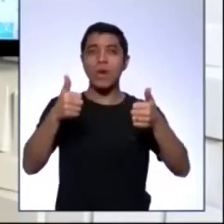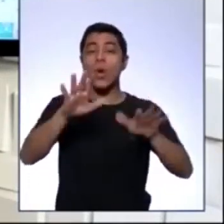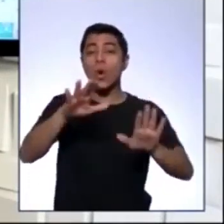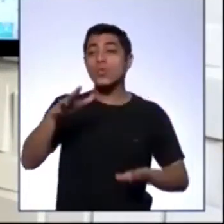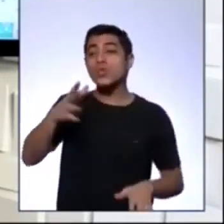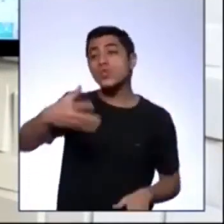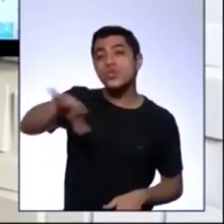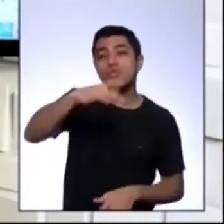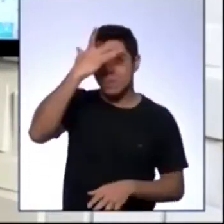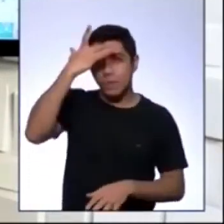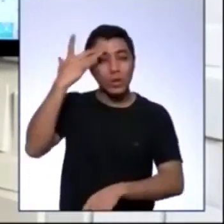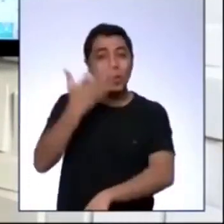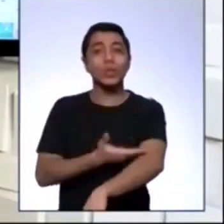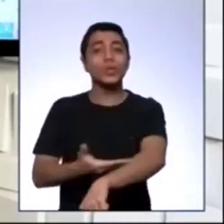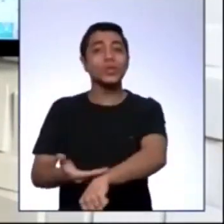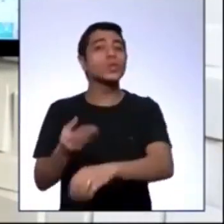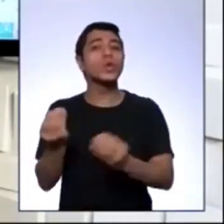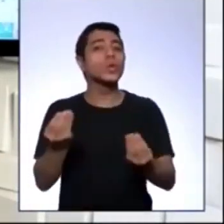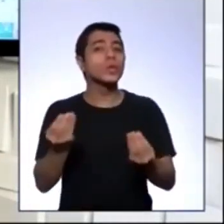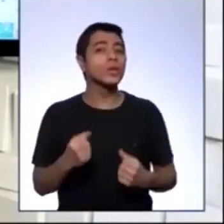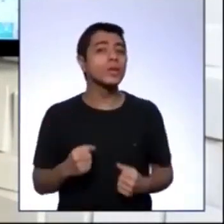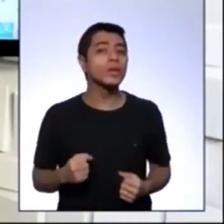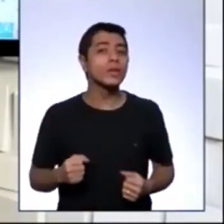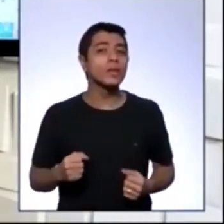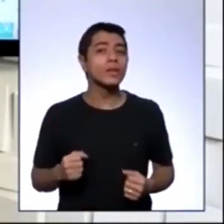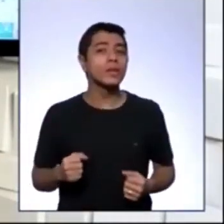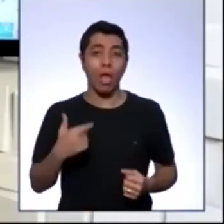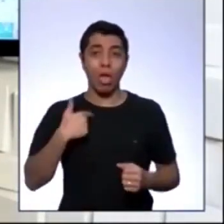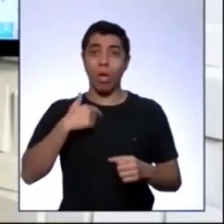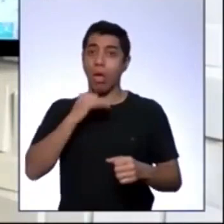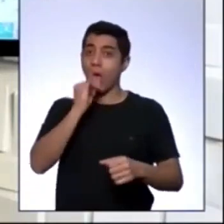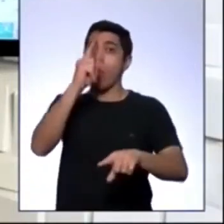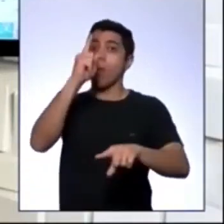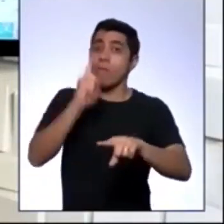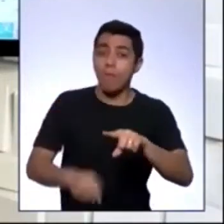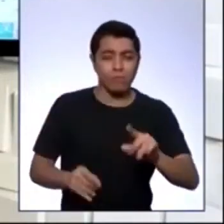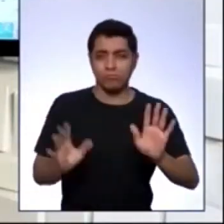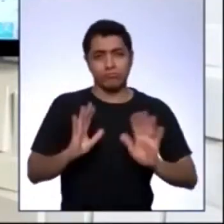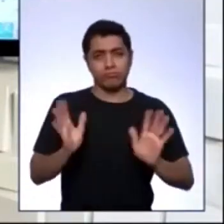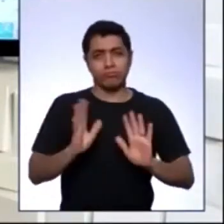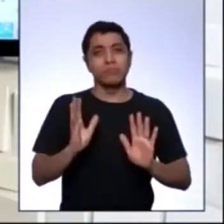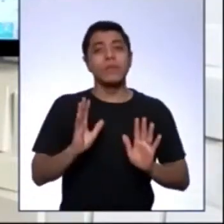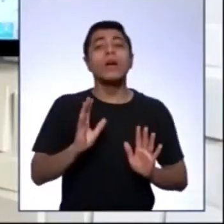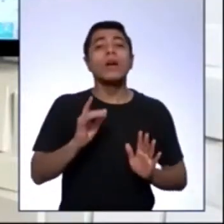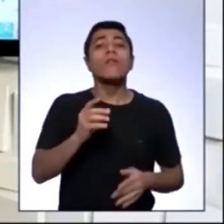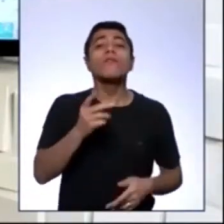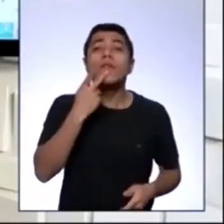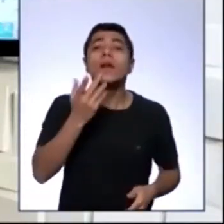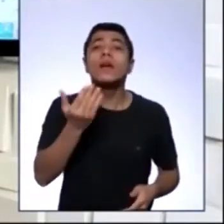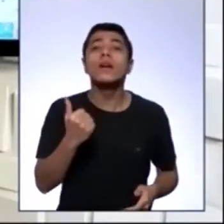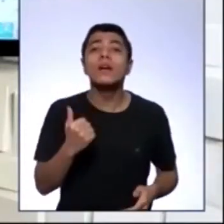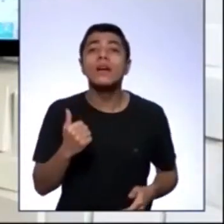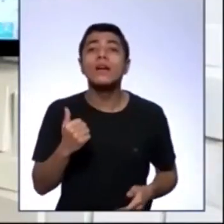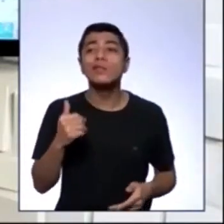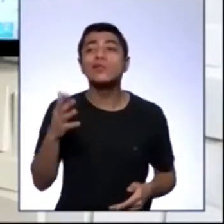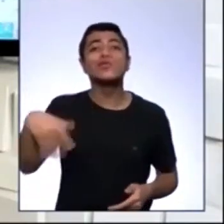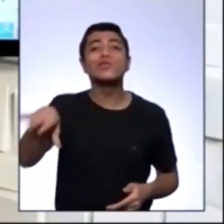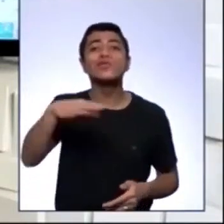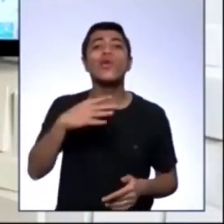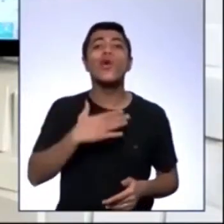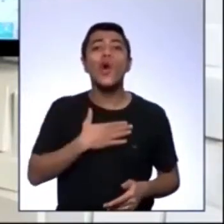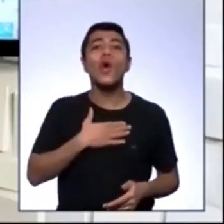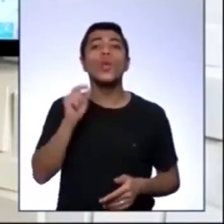como é que a galera faz fala fala que é capaz de eu consegui te ouvir a regra de três